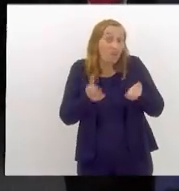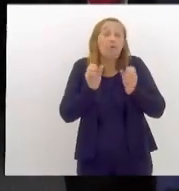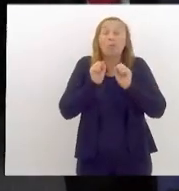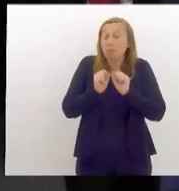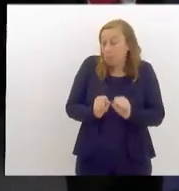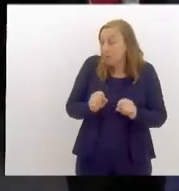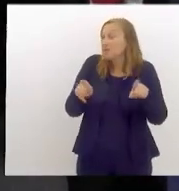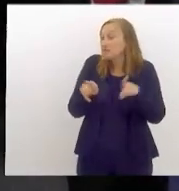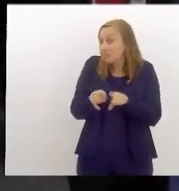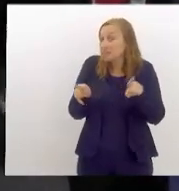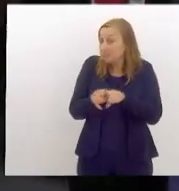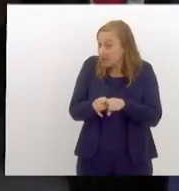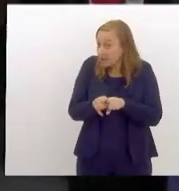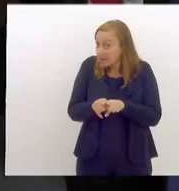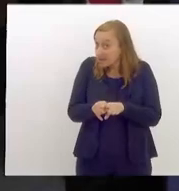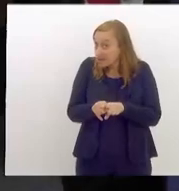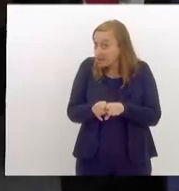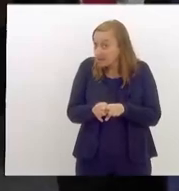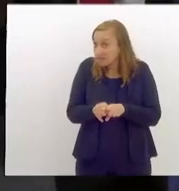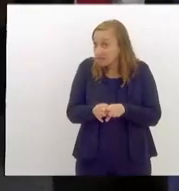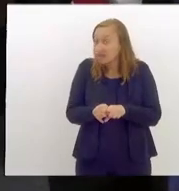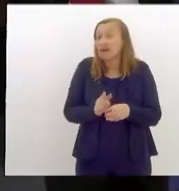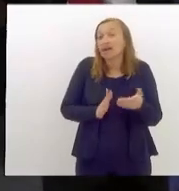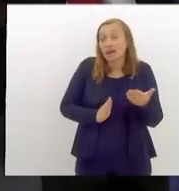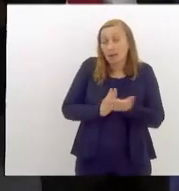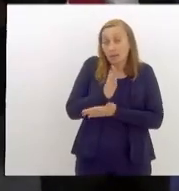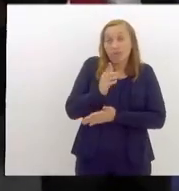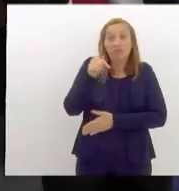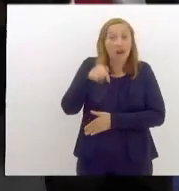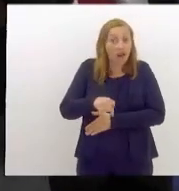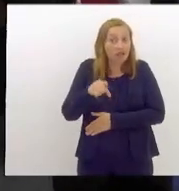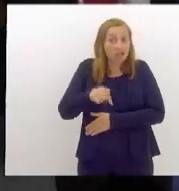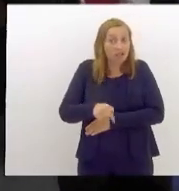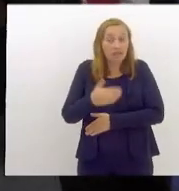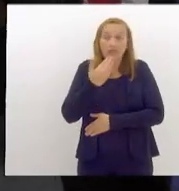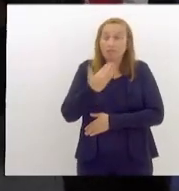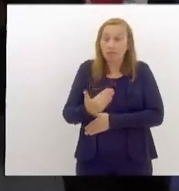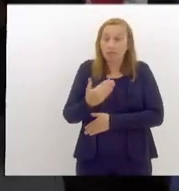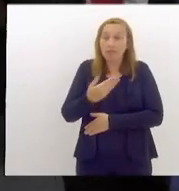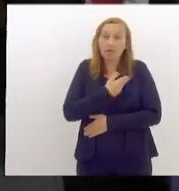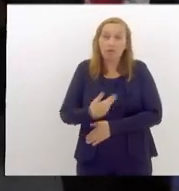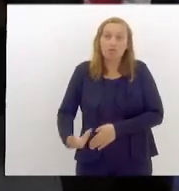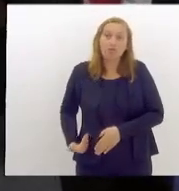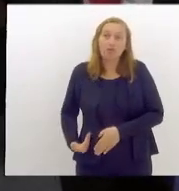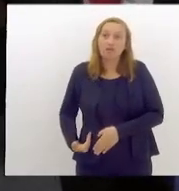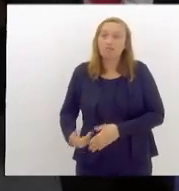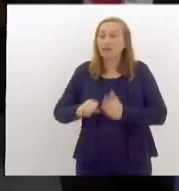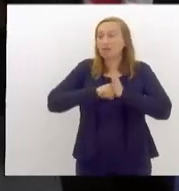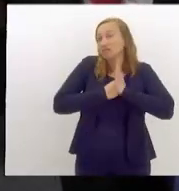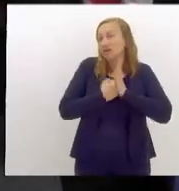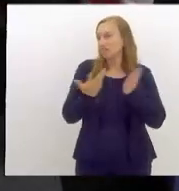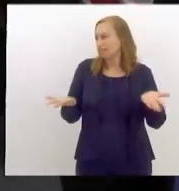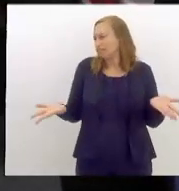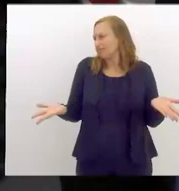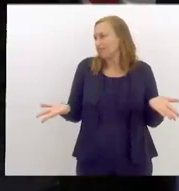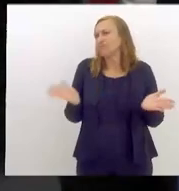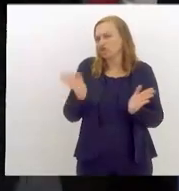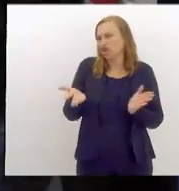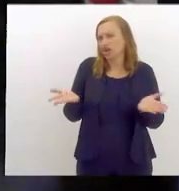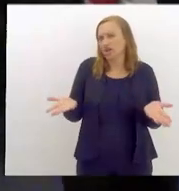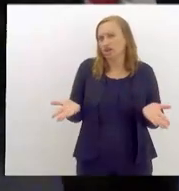também pode também a gente aprovar isso aqui e pedir ao Governador para vetar já